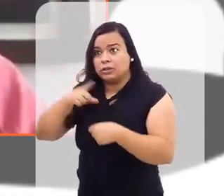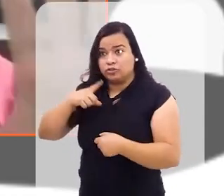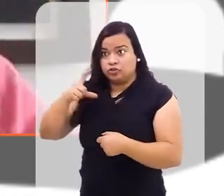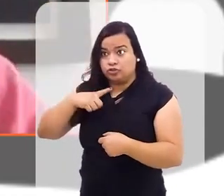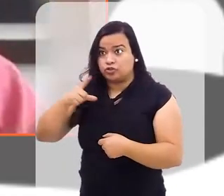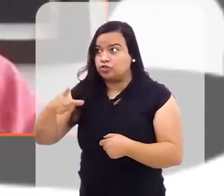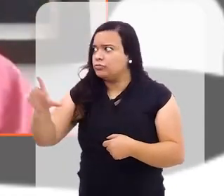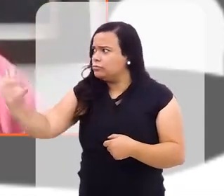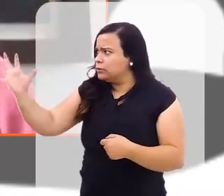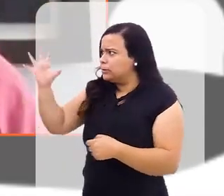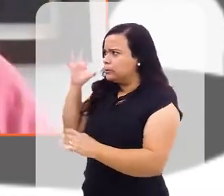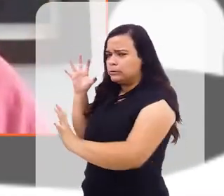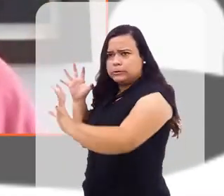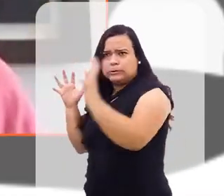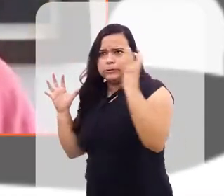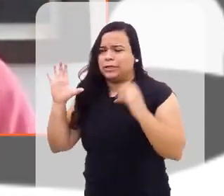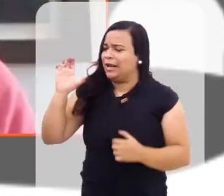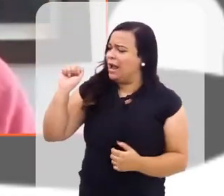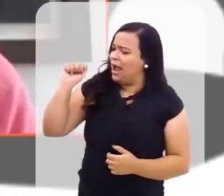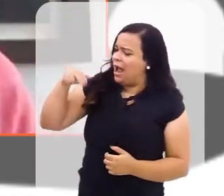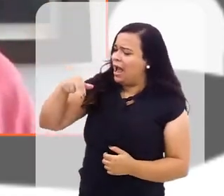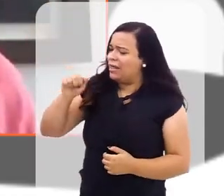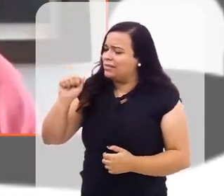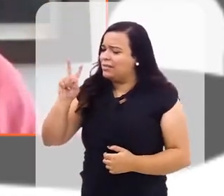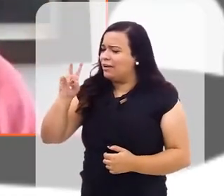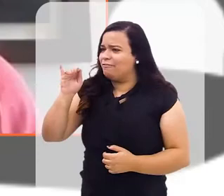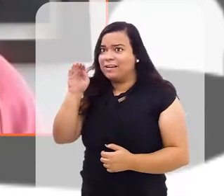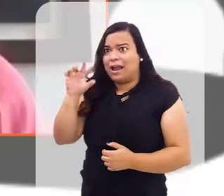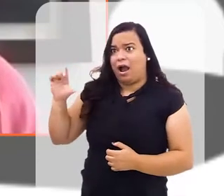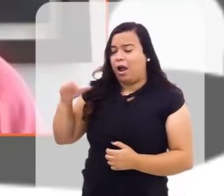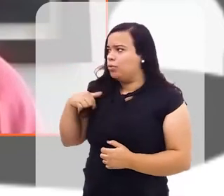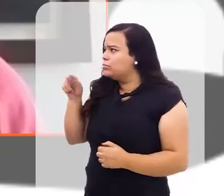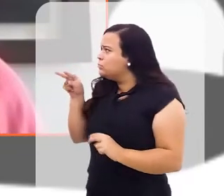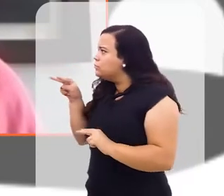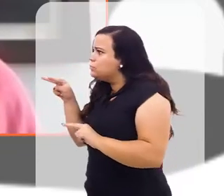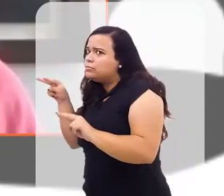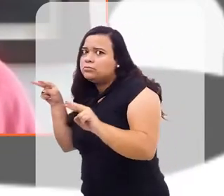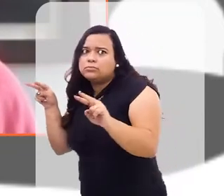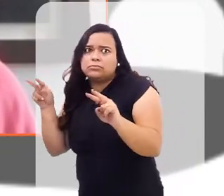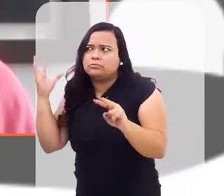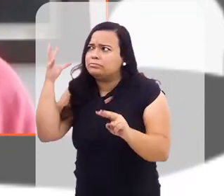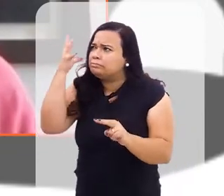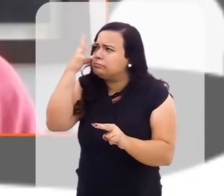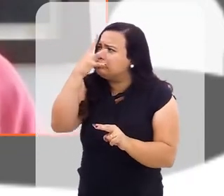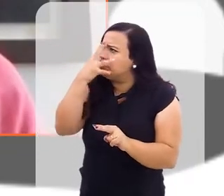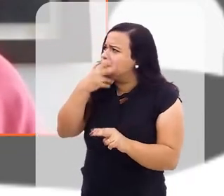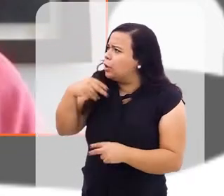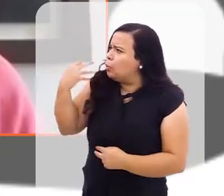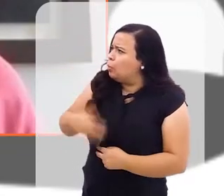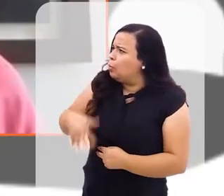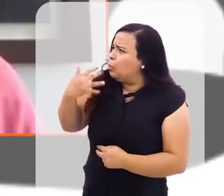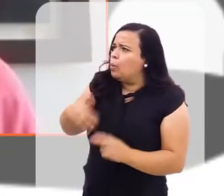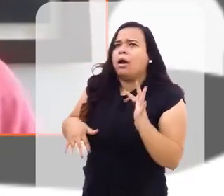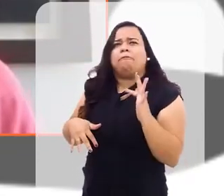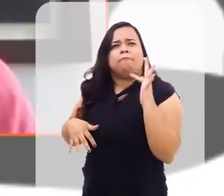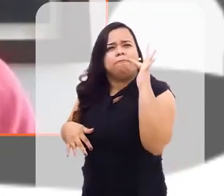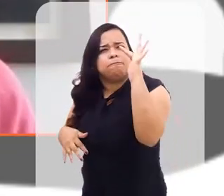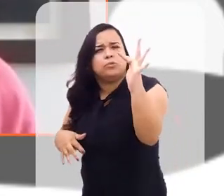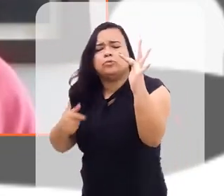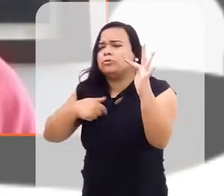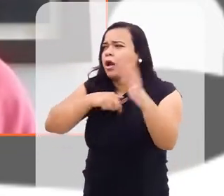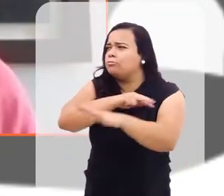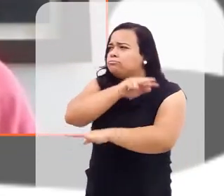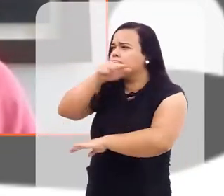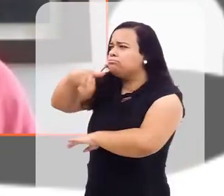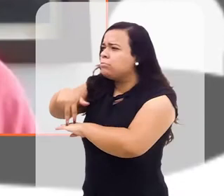tinha canavial dos dois lados, né? E eu fiquei maravilhada com aquela imagem e eu falei, um dia eu ainda venho aqui para tirar